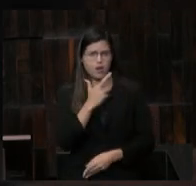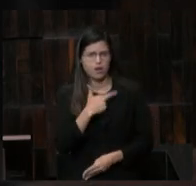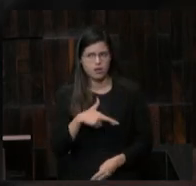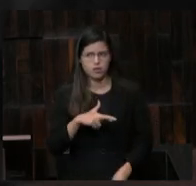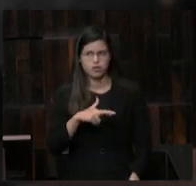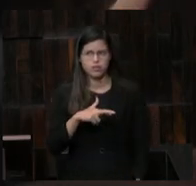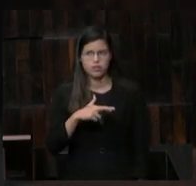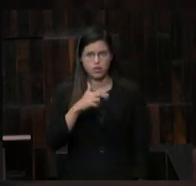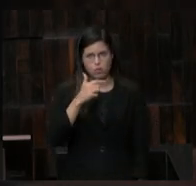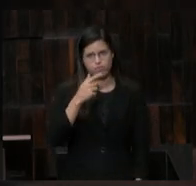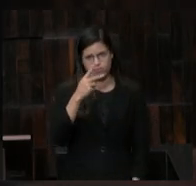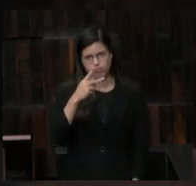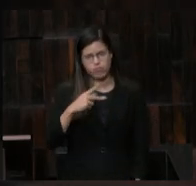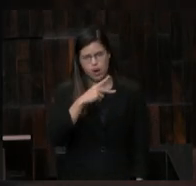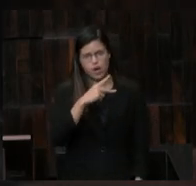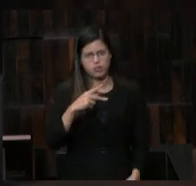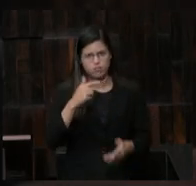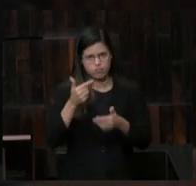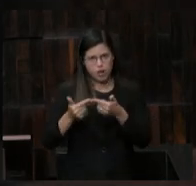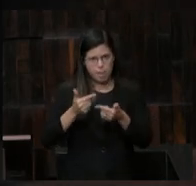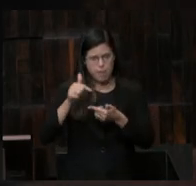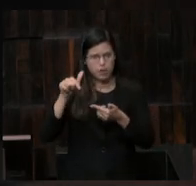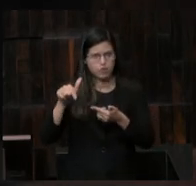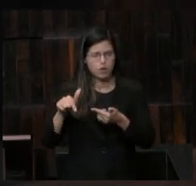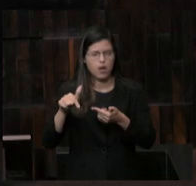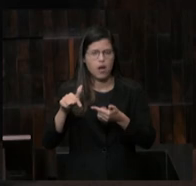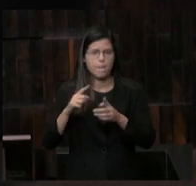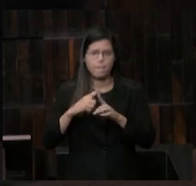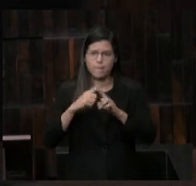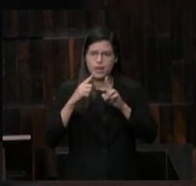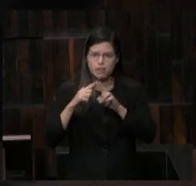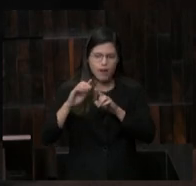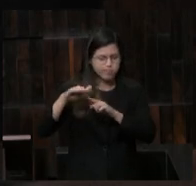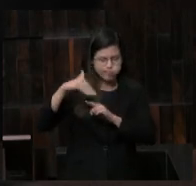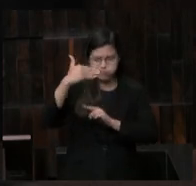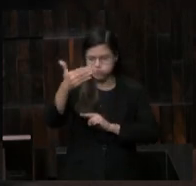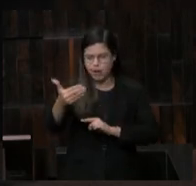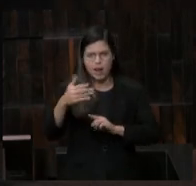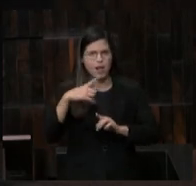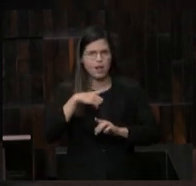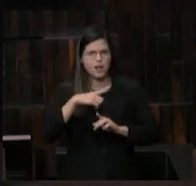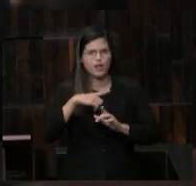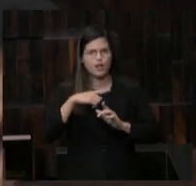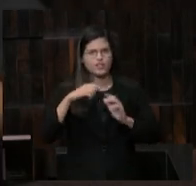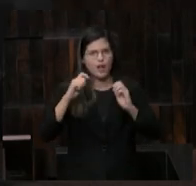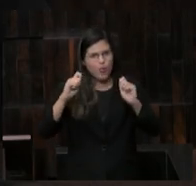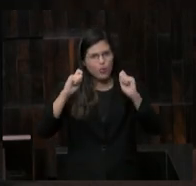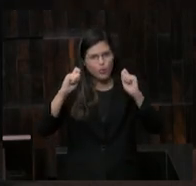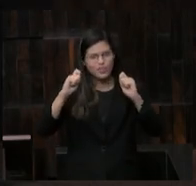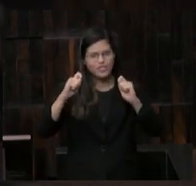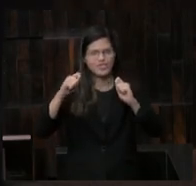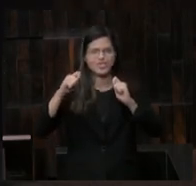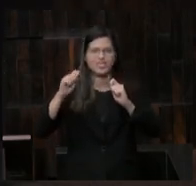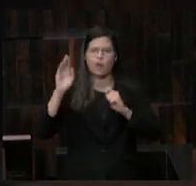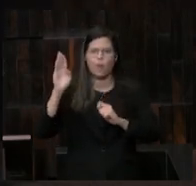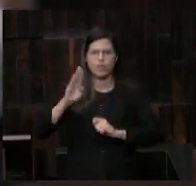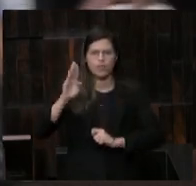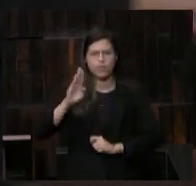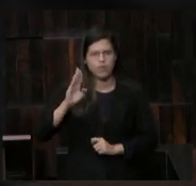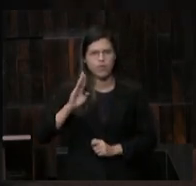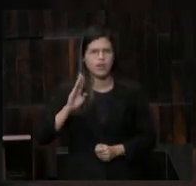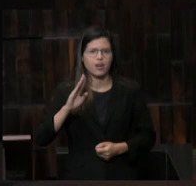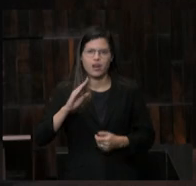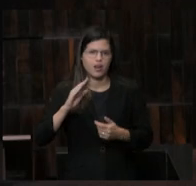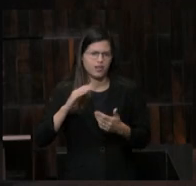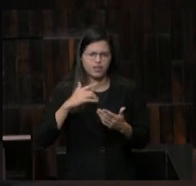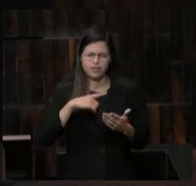trabalho na paróquia que eu quero começar, mas vai além disso, né? Por exemplo, tem uma torcida alvinegra de autistas e por aí vai. Então,